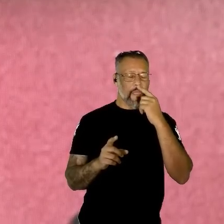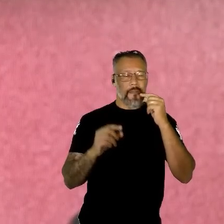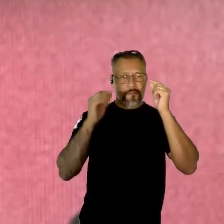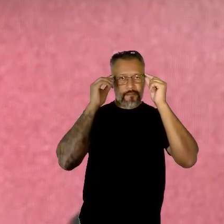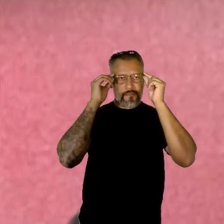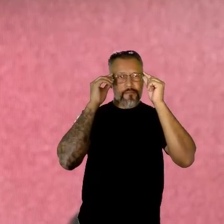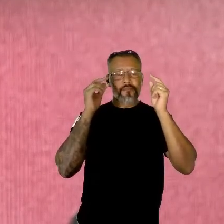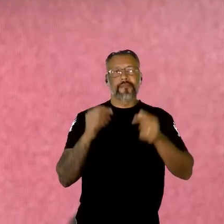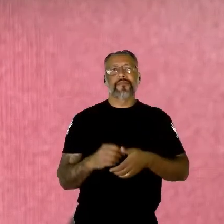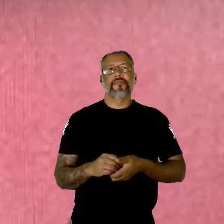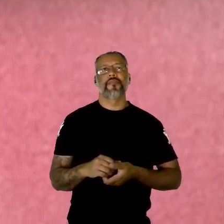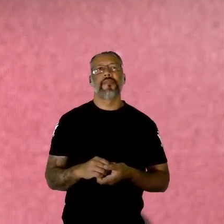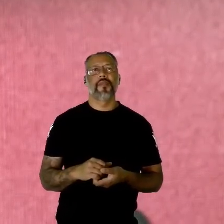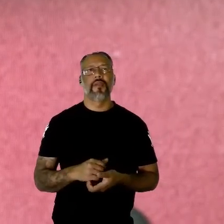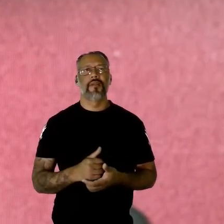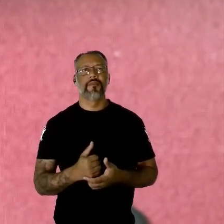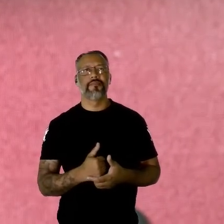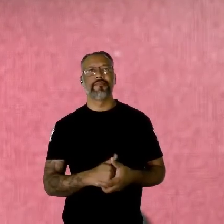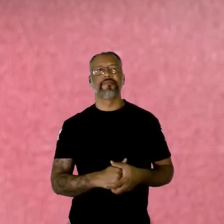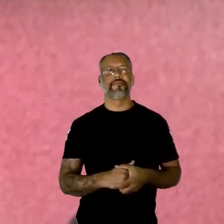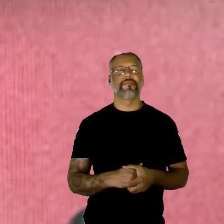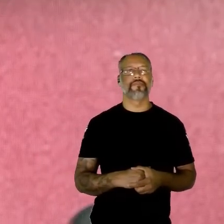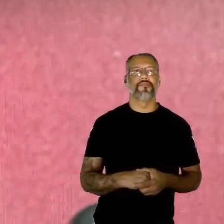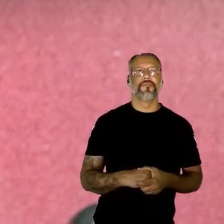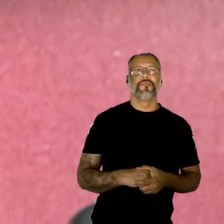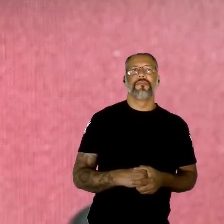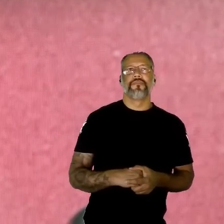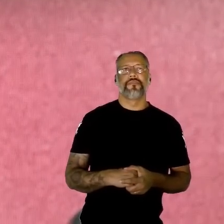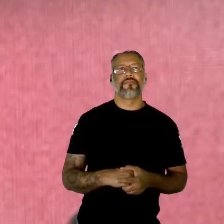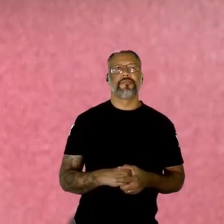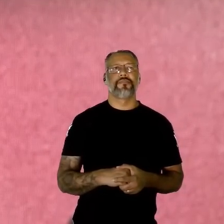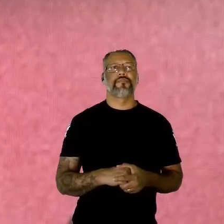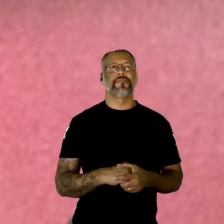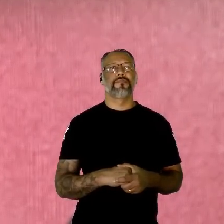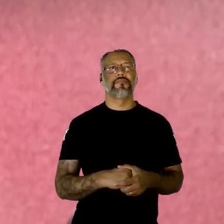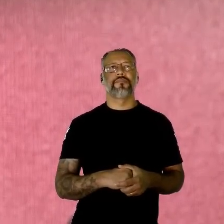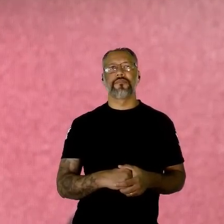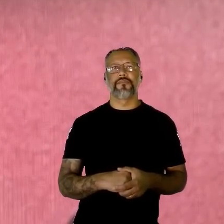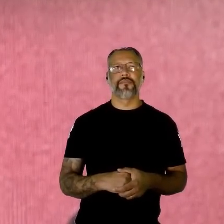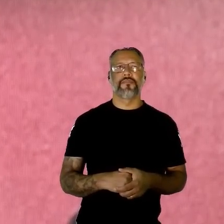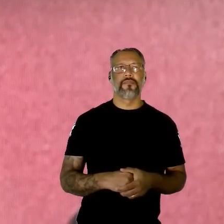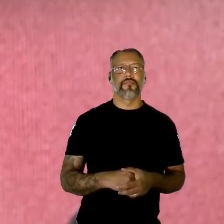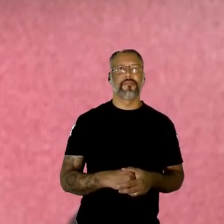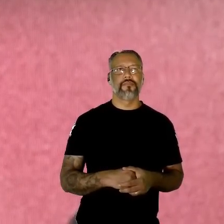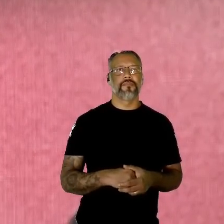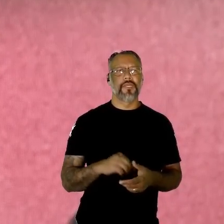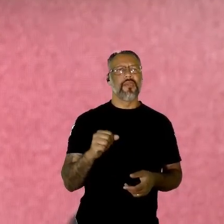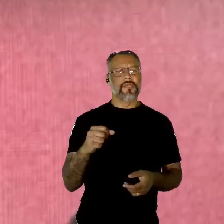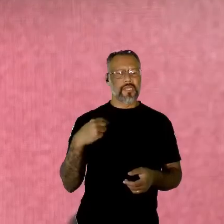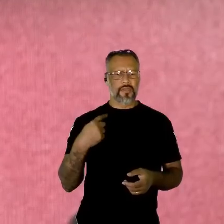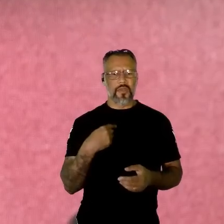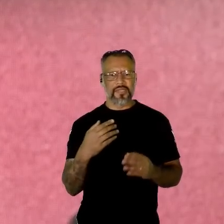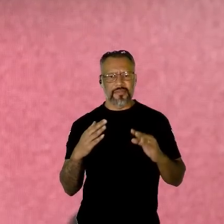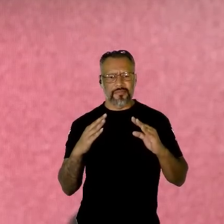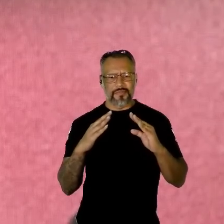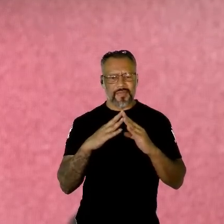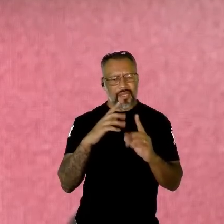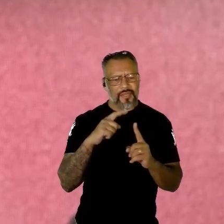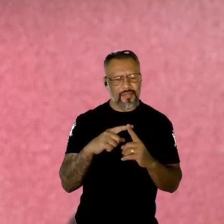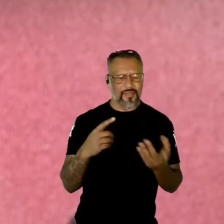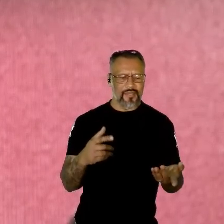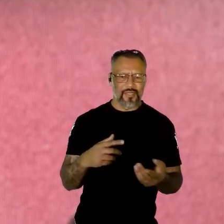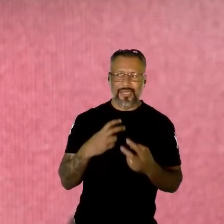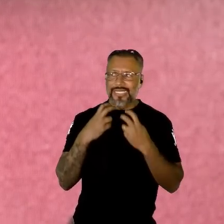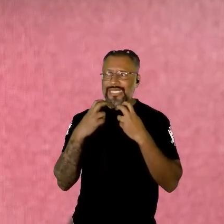pastor aquilo ali me ajuda a emocionalmente e espiritualmente também liberar gritos mas é gritar quando